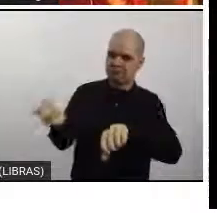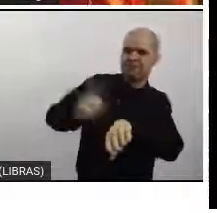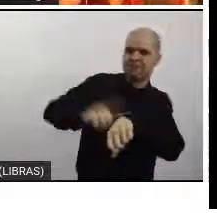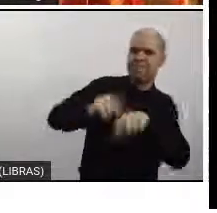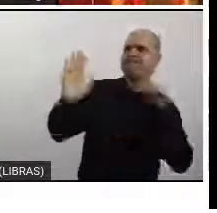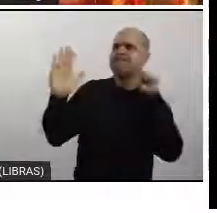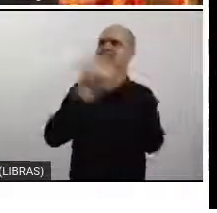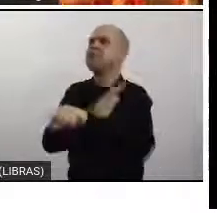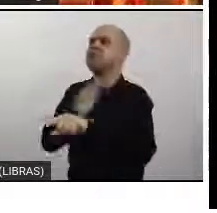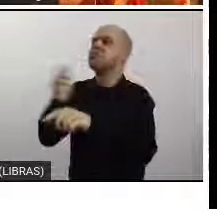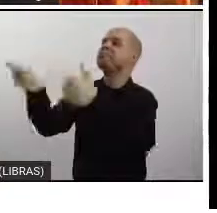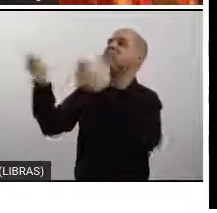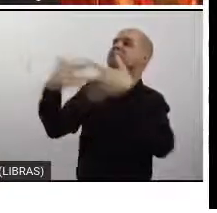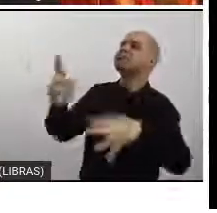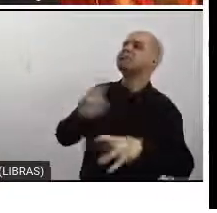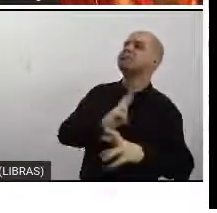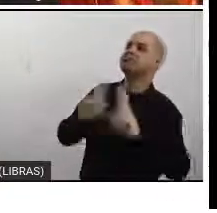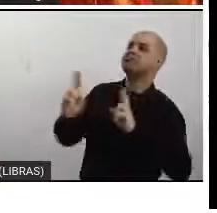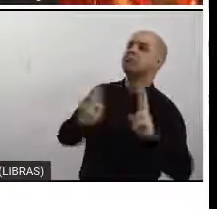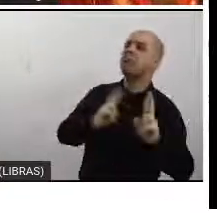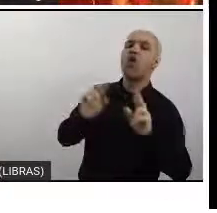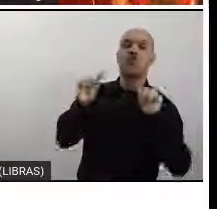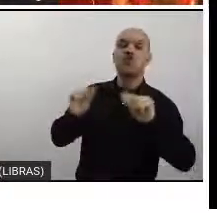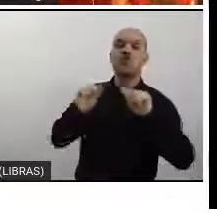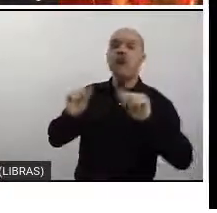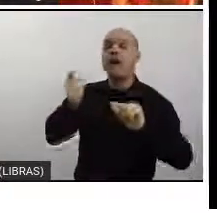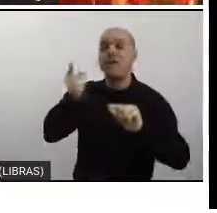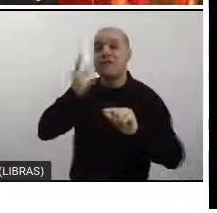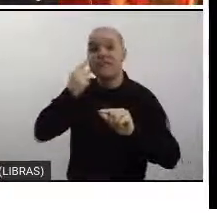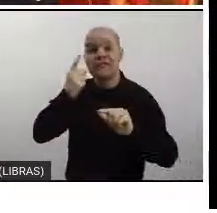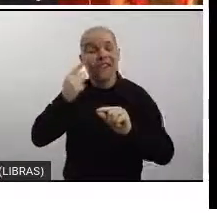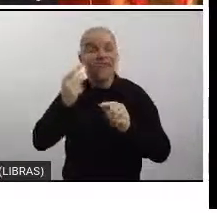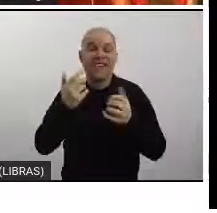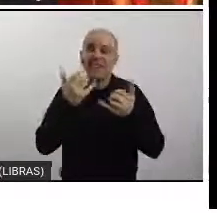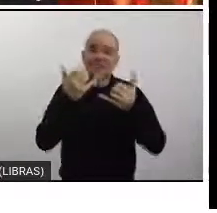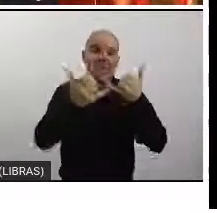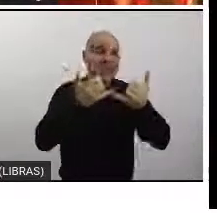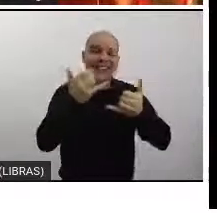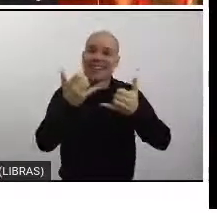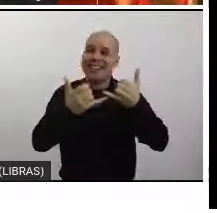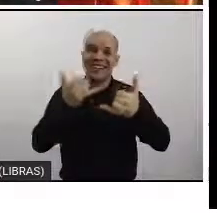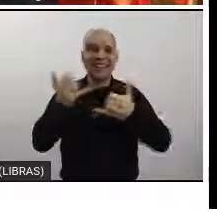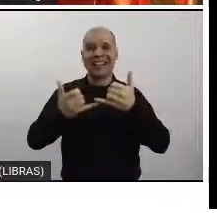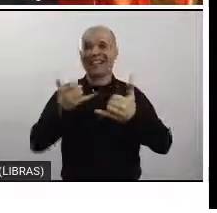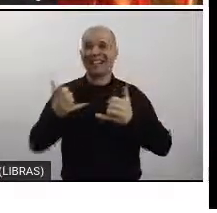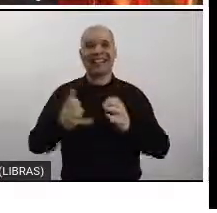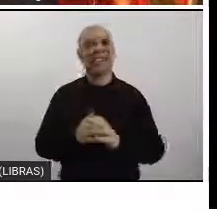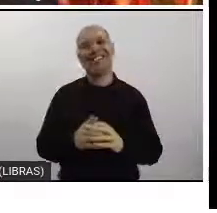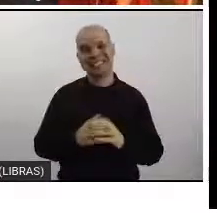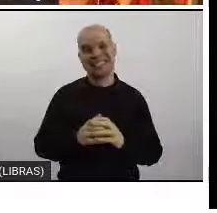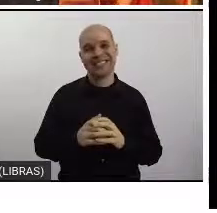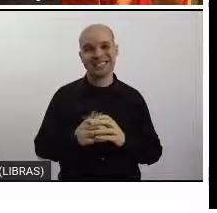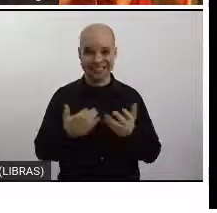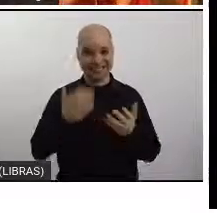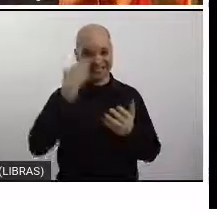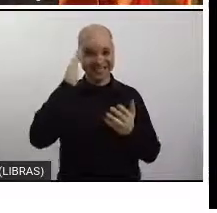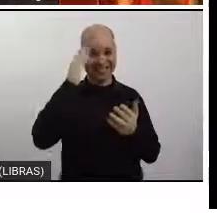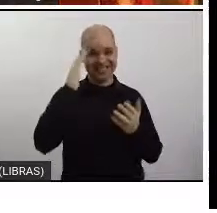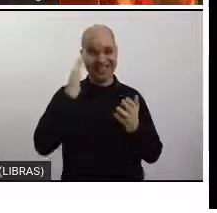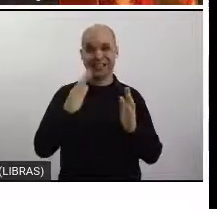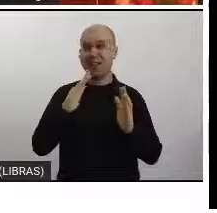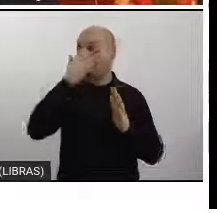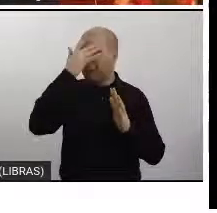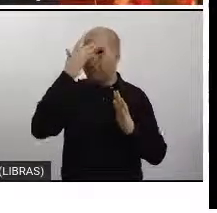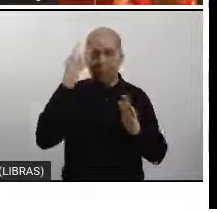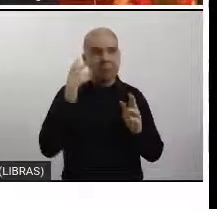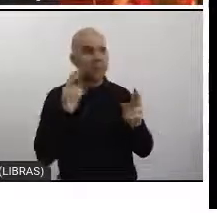E aí a gente brinca com mil códigos, mil referências, vai do papel impresso, tipos